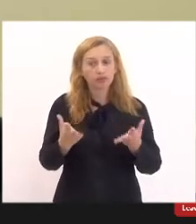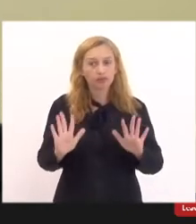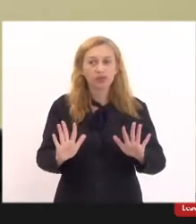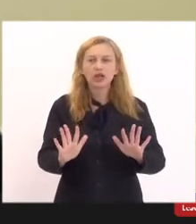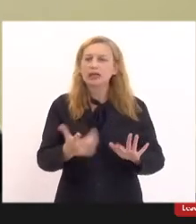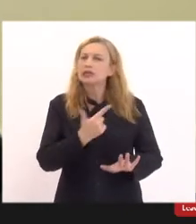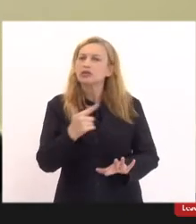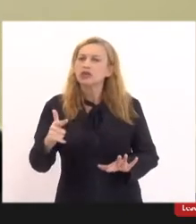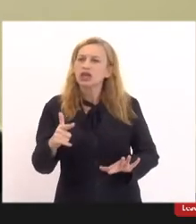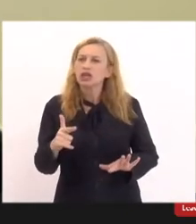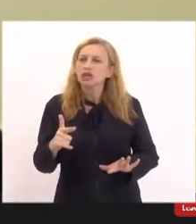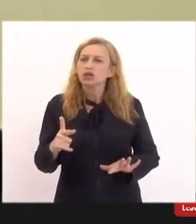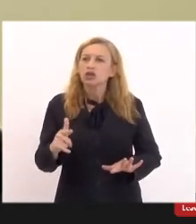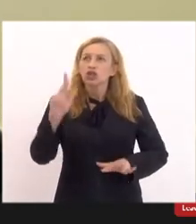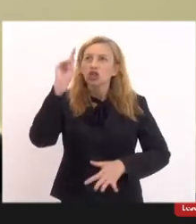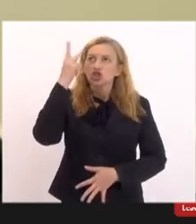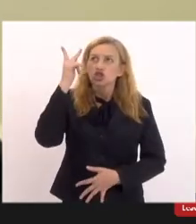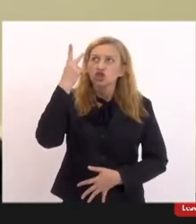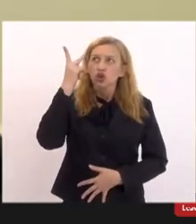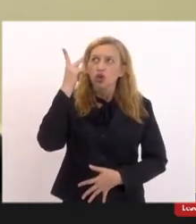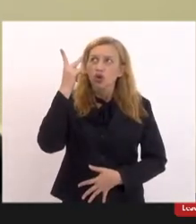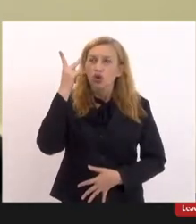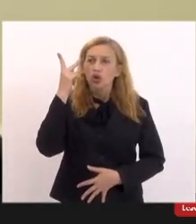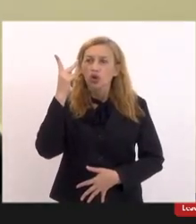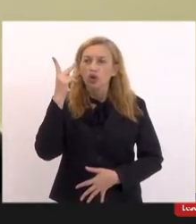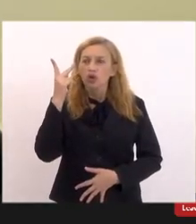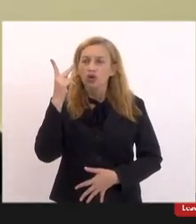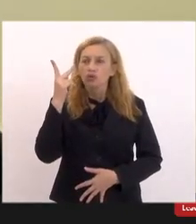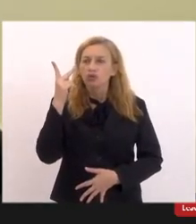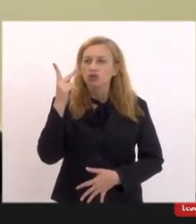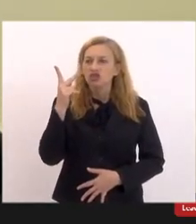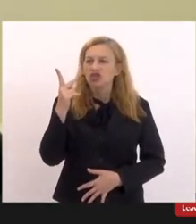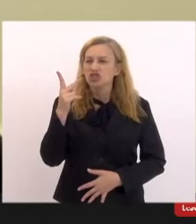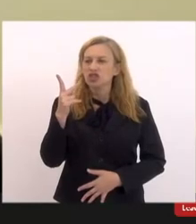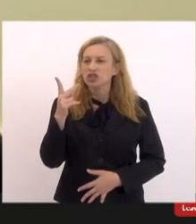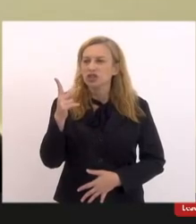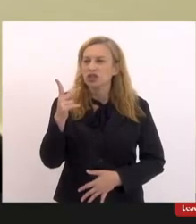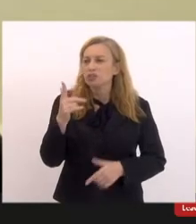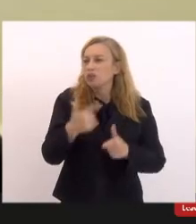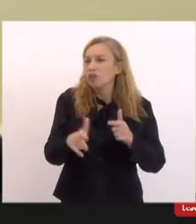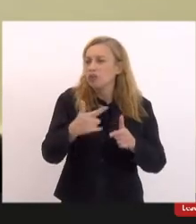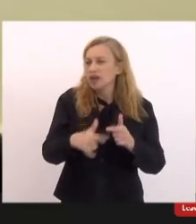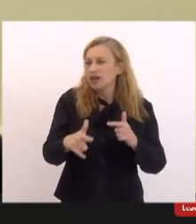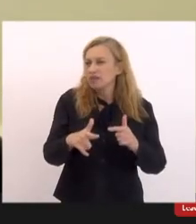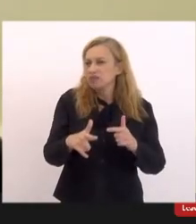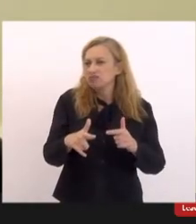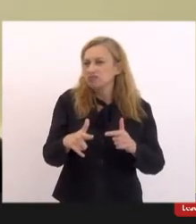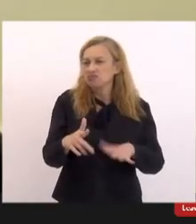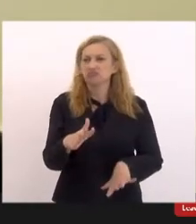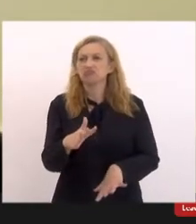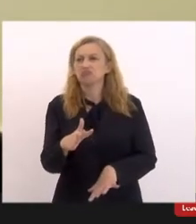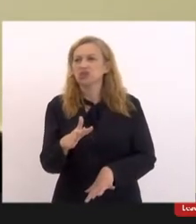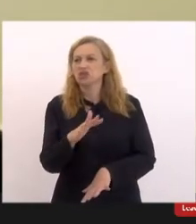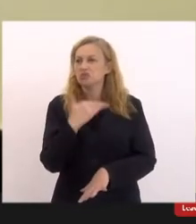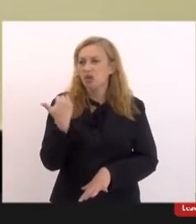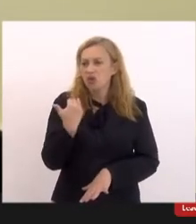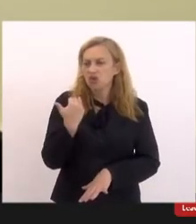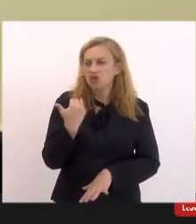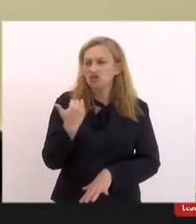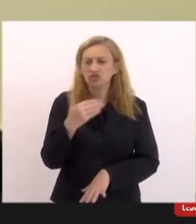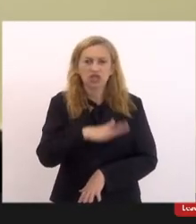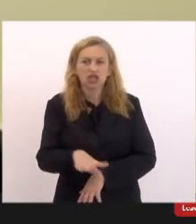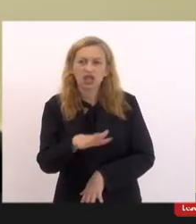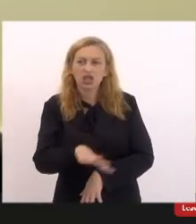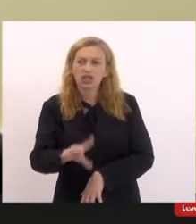temos histórico de evento adverso grave ou evento adverso que levou alguma criança a óbito. Nós não